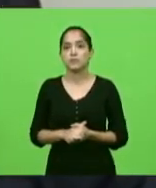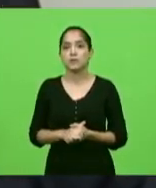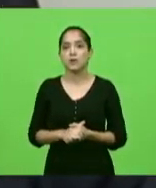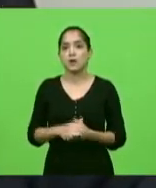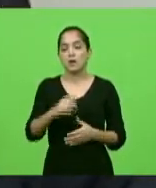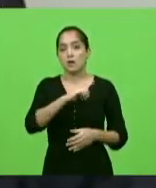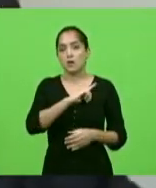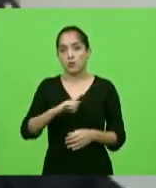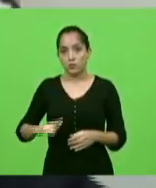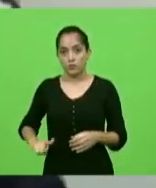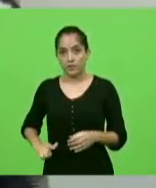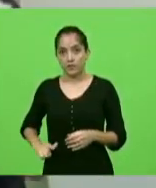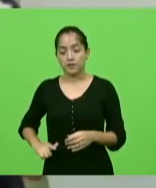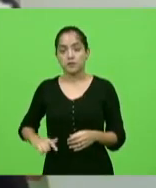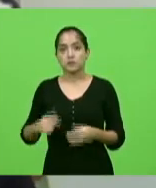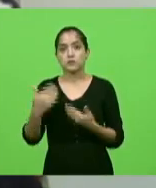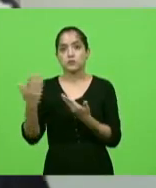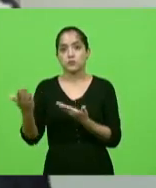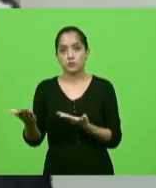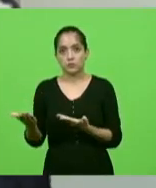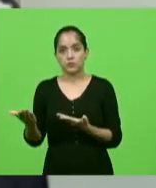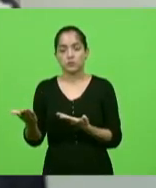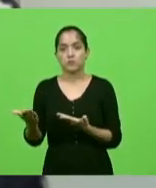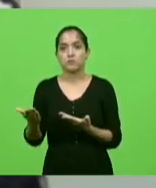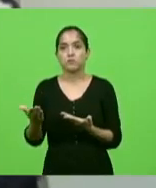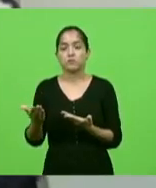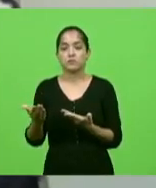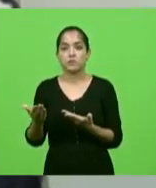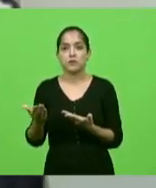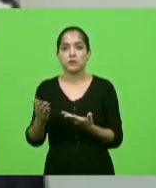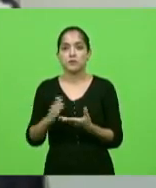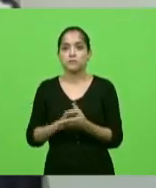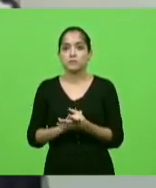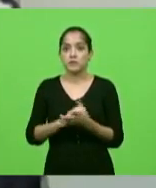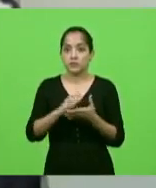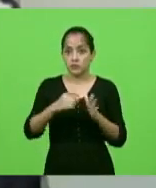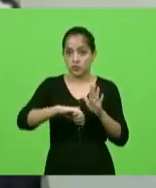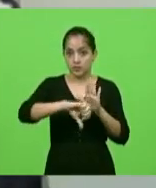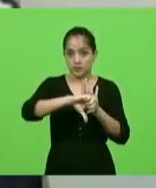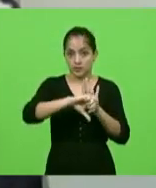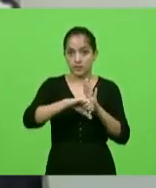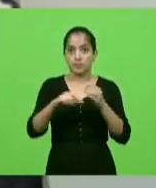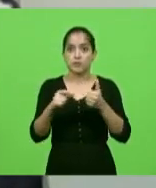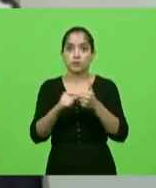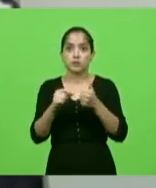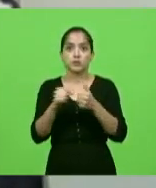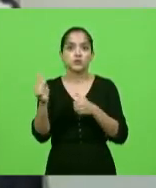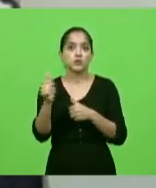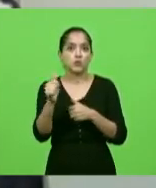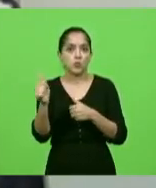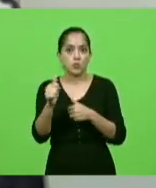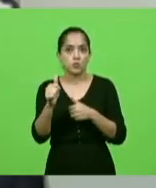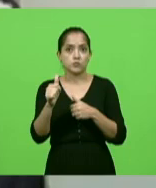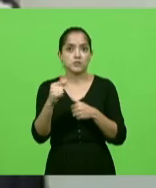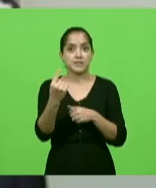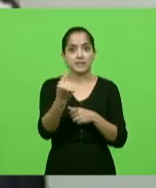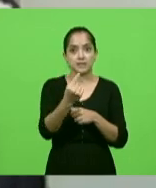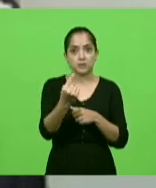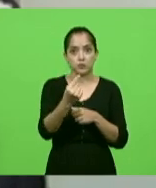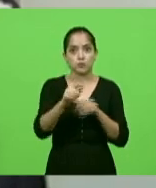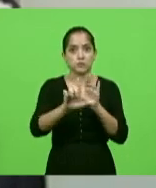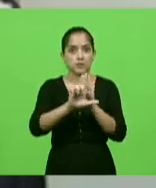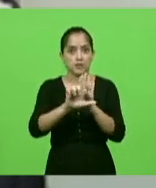e ao Governador supostamente atribuída a isso a incidência de crime previsto no artigo 11 e tem um